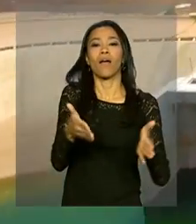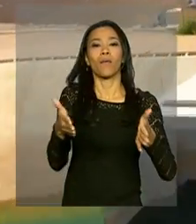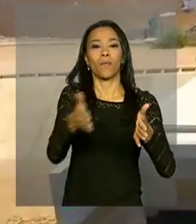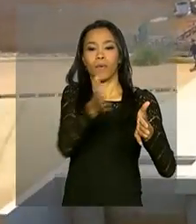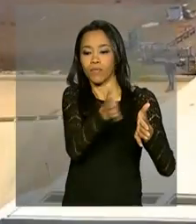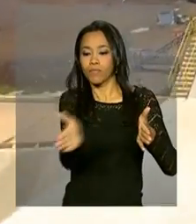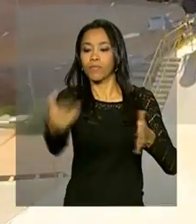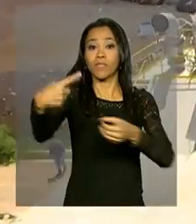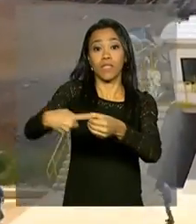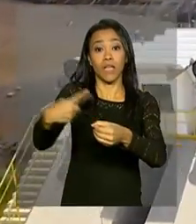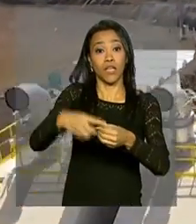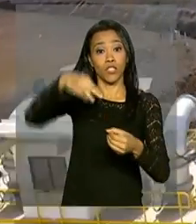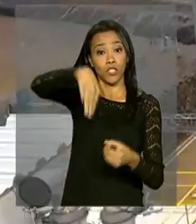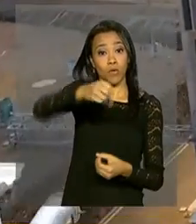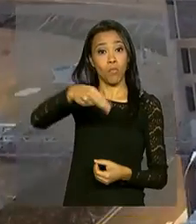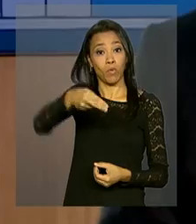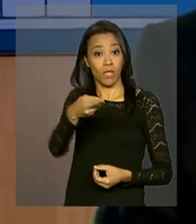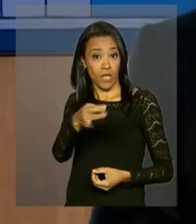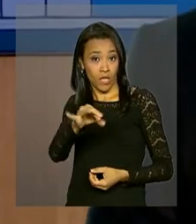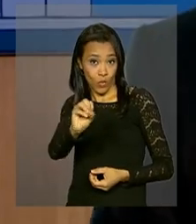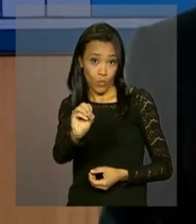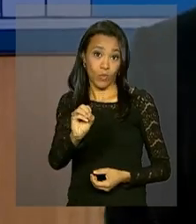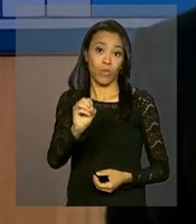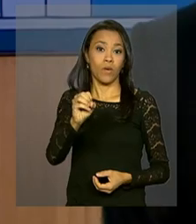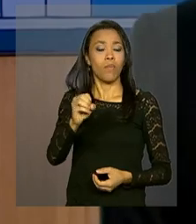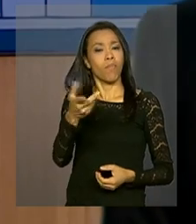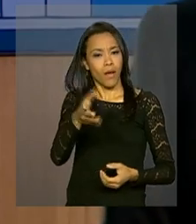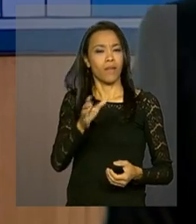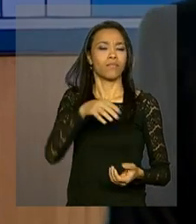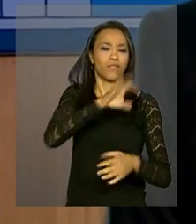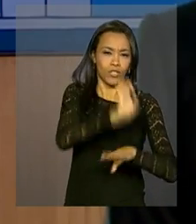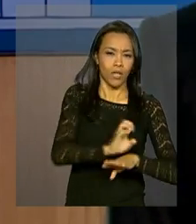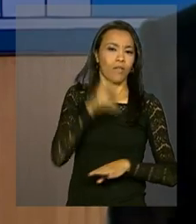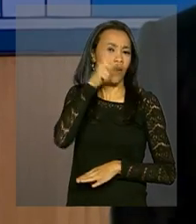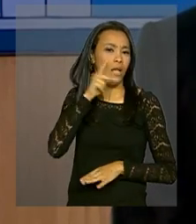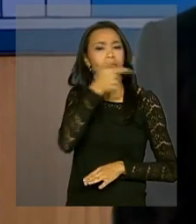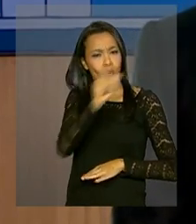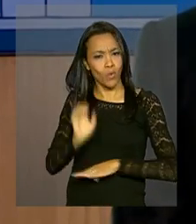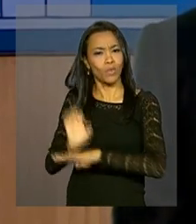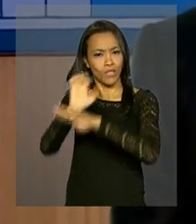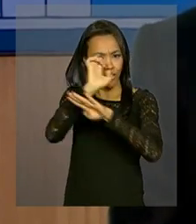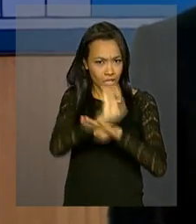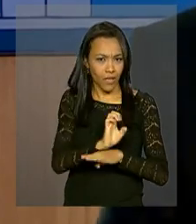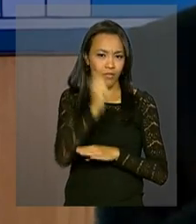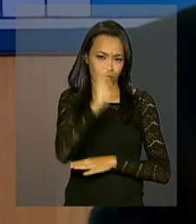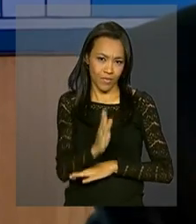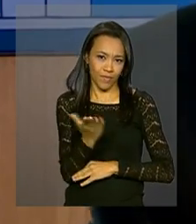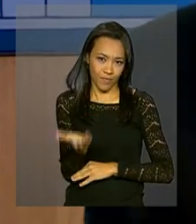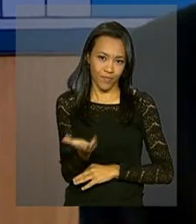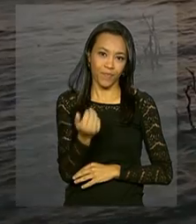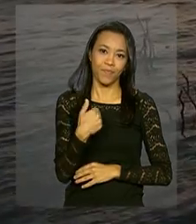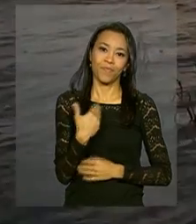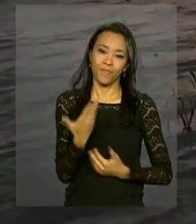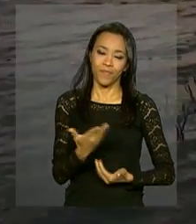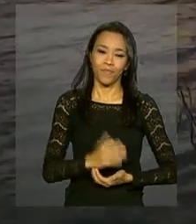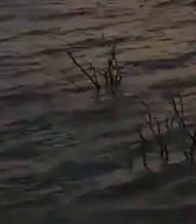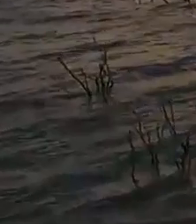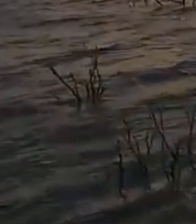em Monteiro para alimentar a Paraíba e depois outros estados brasileiros. Grande